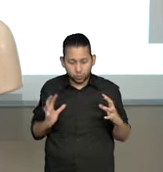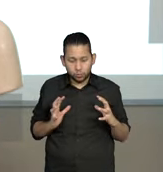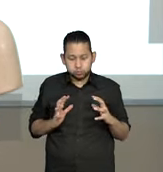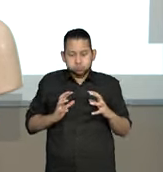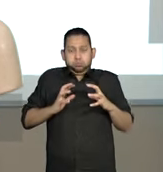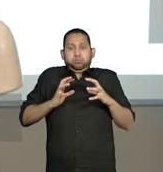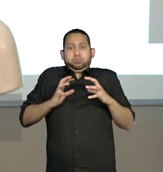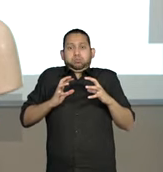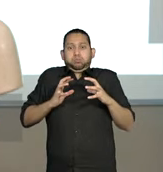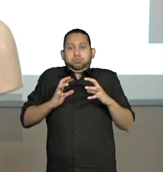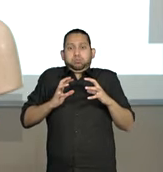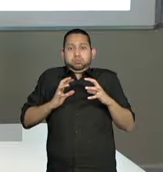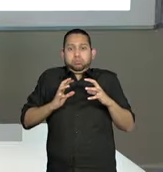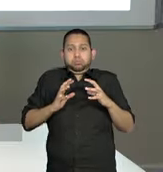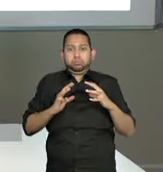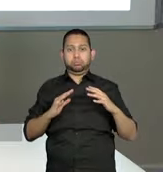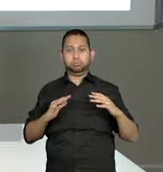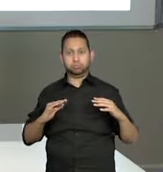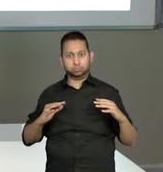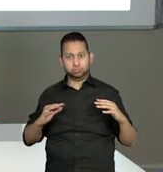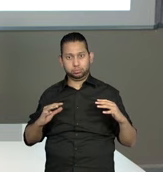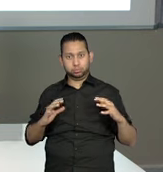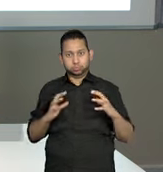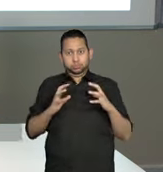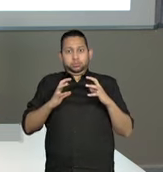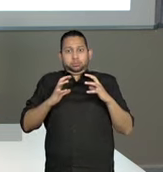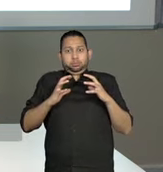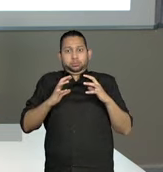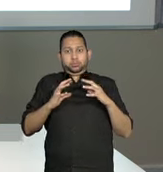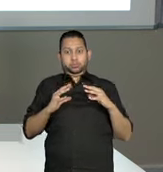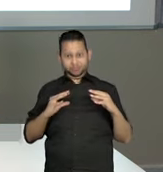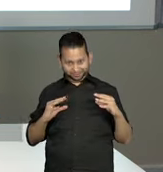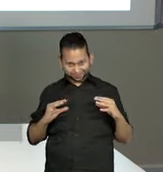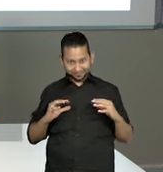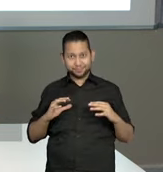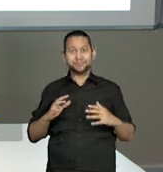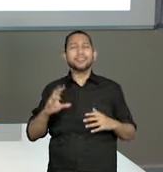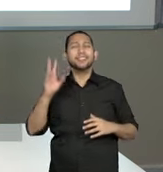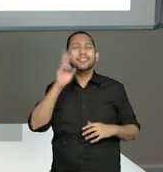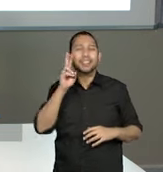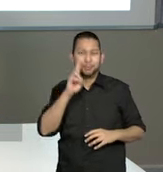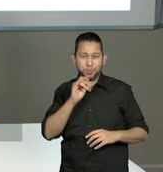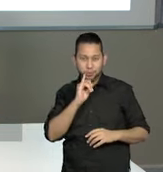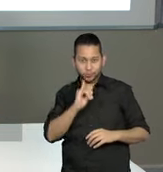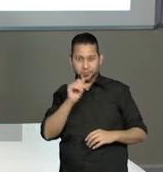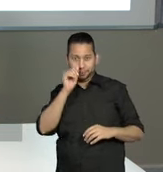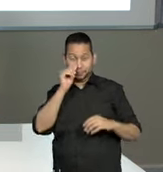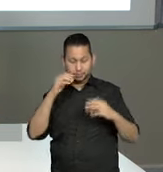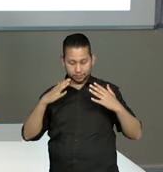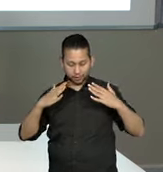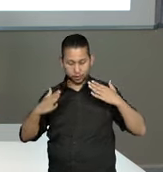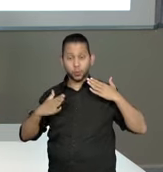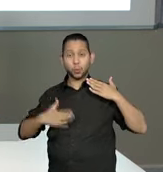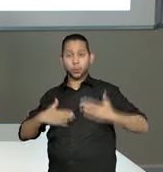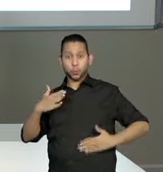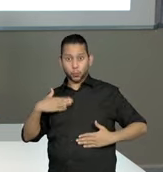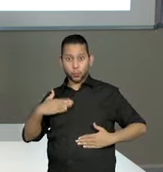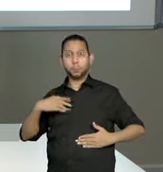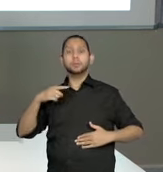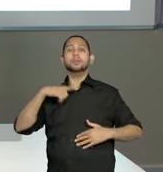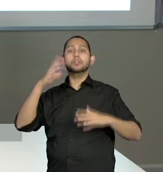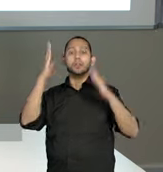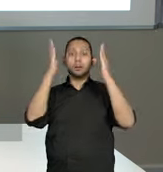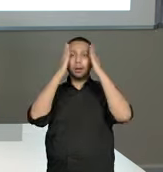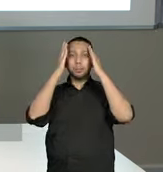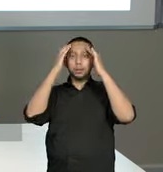consegue movimentar. Lembra quando eu falei lá que existe a caixa craniana para